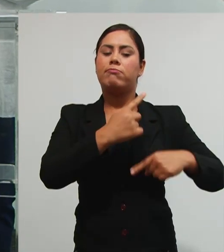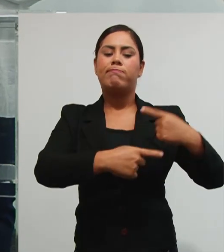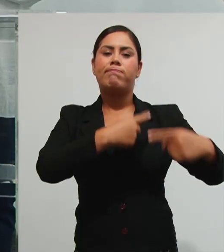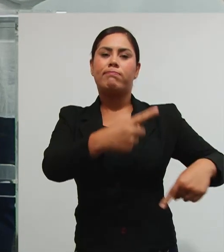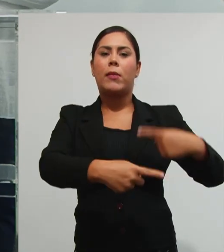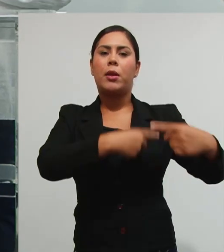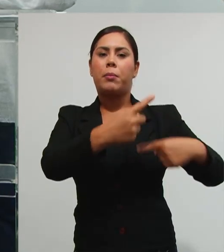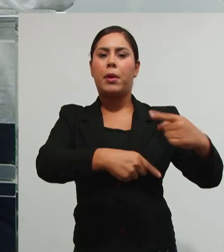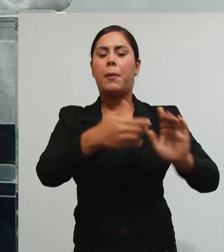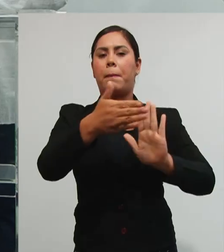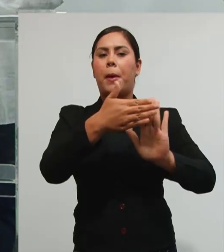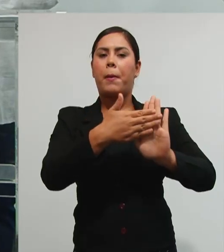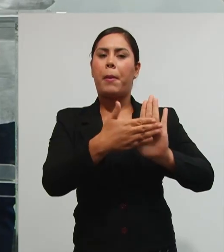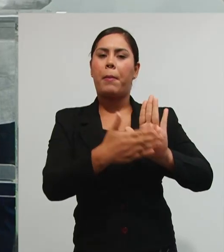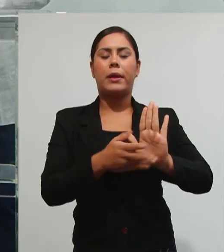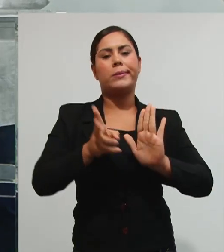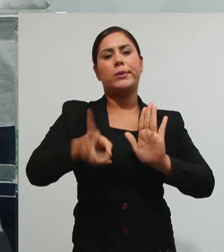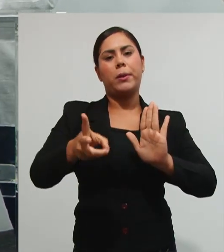rotineiramente propostos.